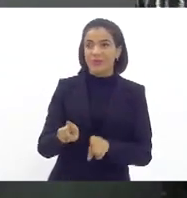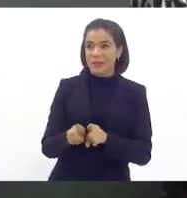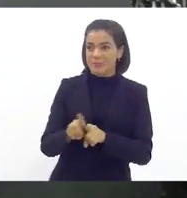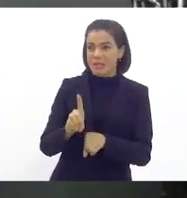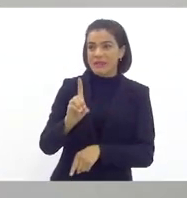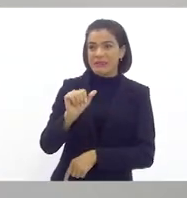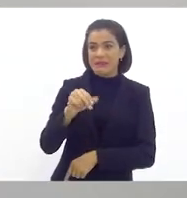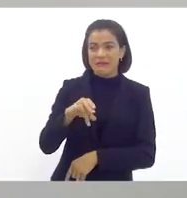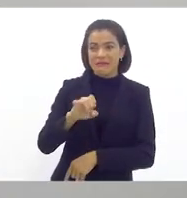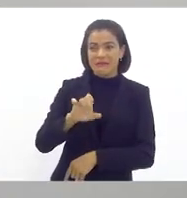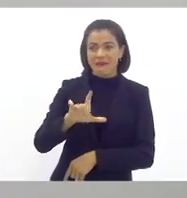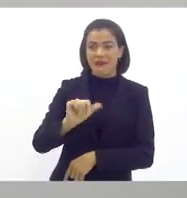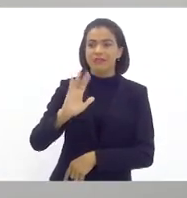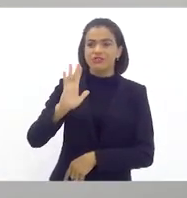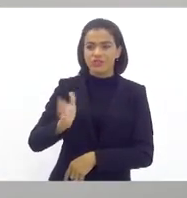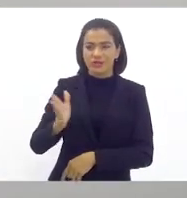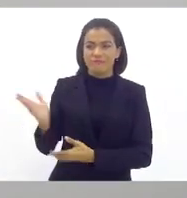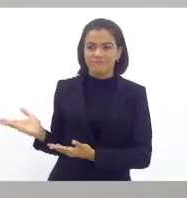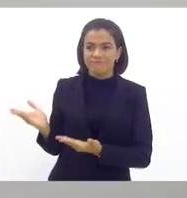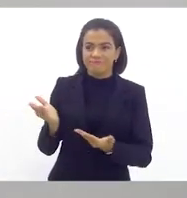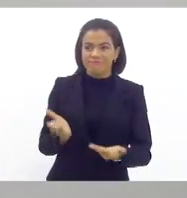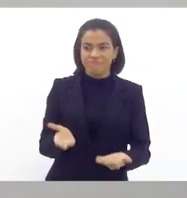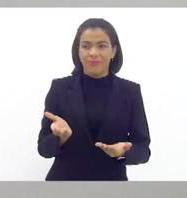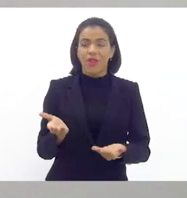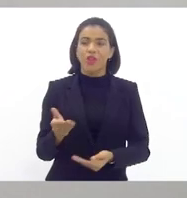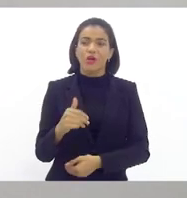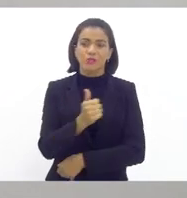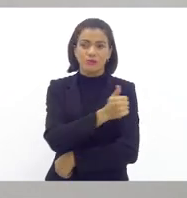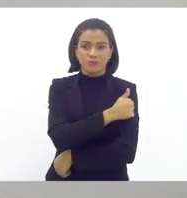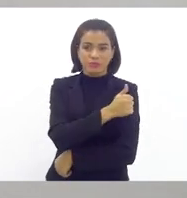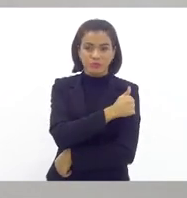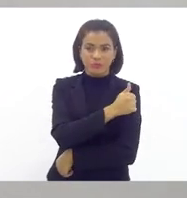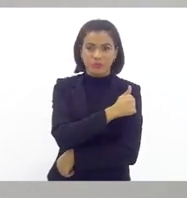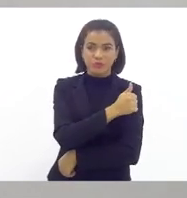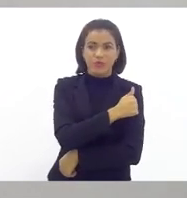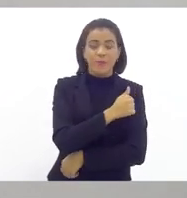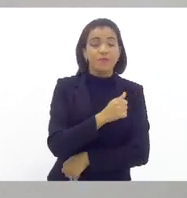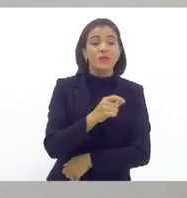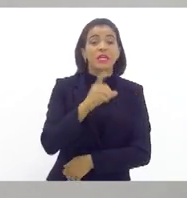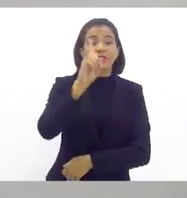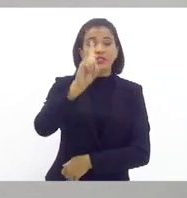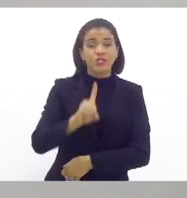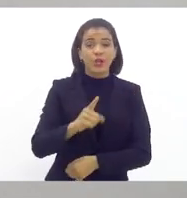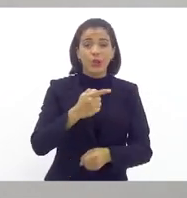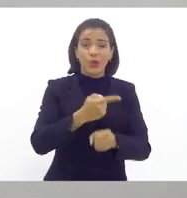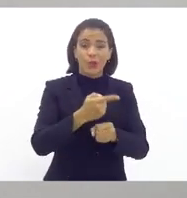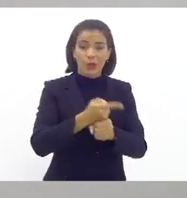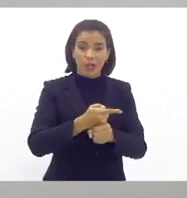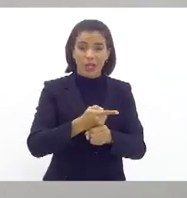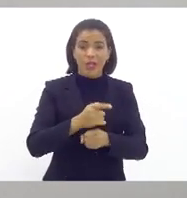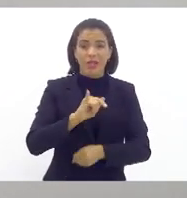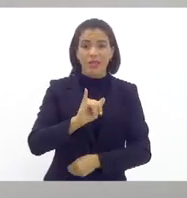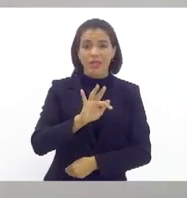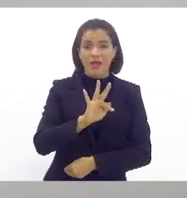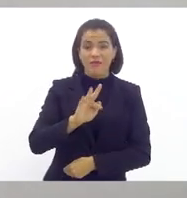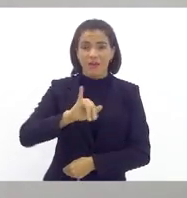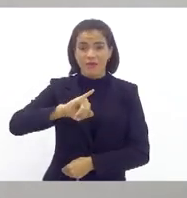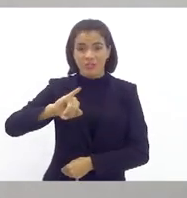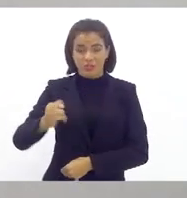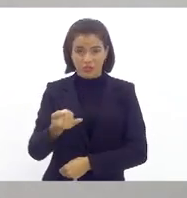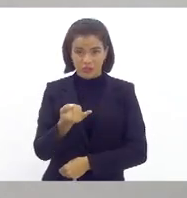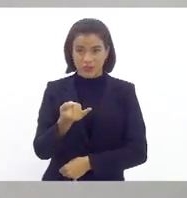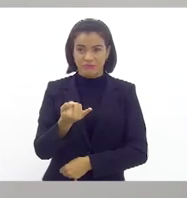chamamos. Vou chamar agora o nosso estudante secundarista, diretor do Grêmio Estudantil Aralibóia, do UFRJ Niterói,